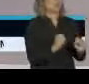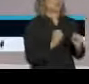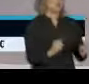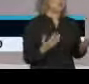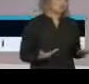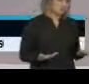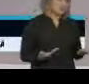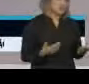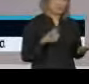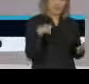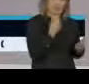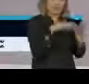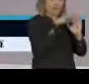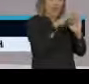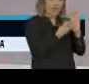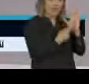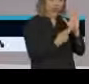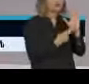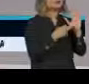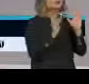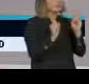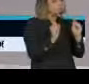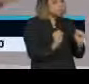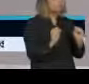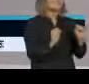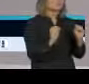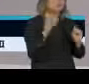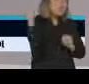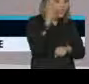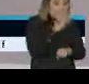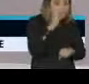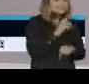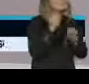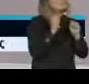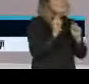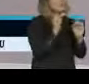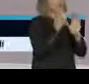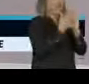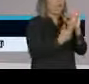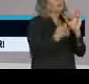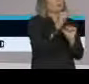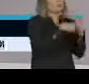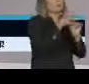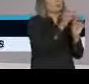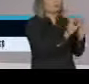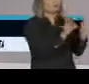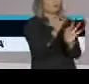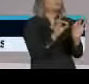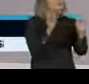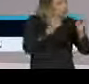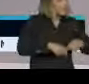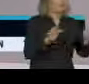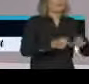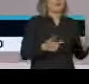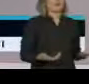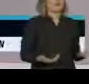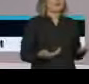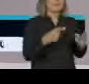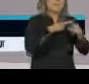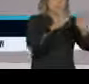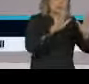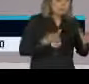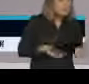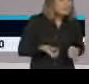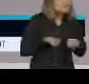Essas amarras que a gente tem podem ser utilizadas numa situação de emergência como a gente vive. Então, o que é que preciso garantir? Garantir que esses